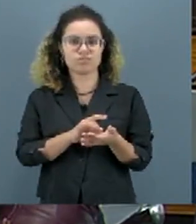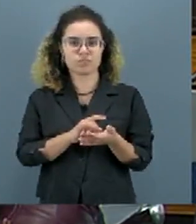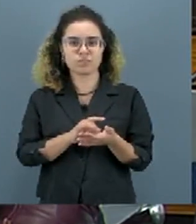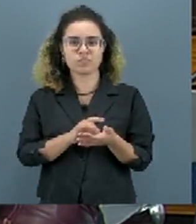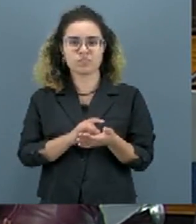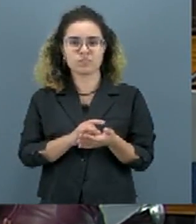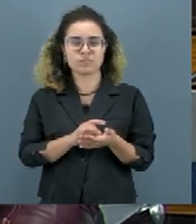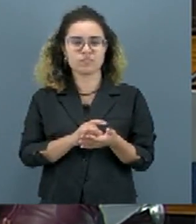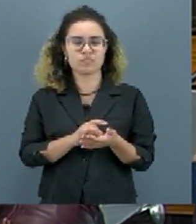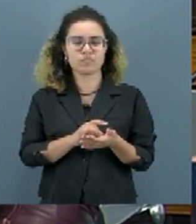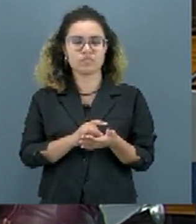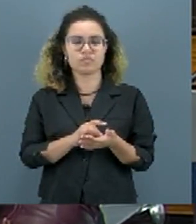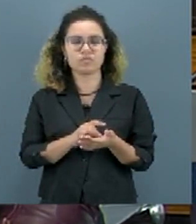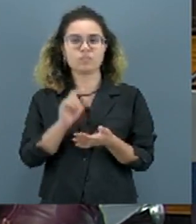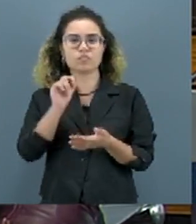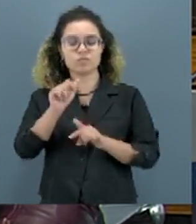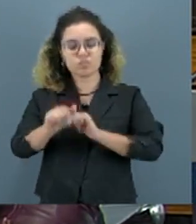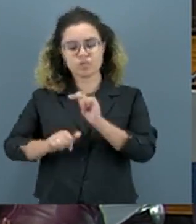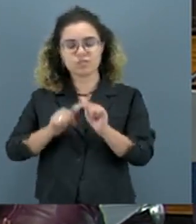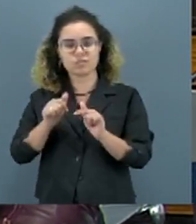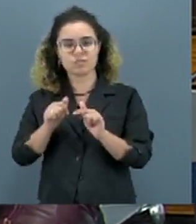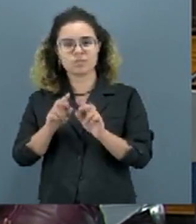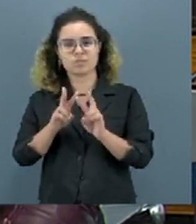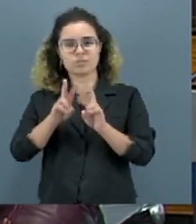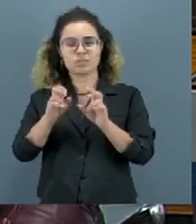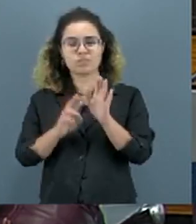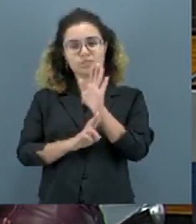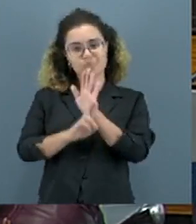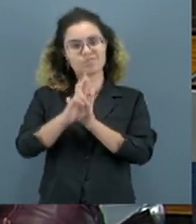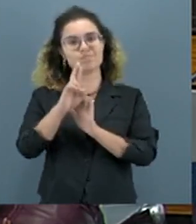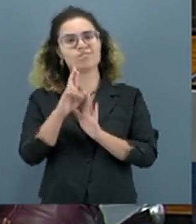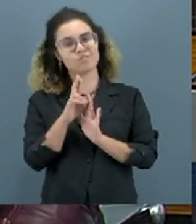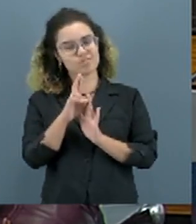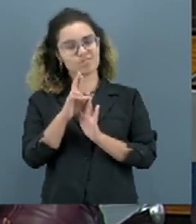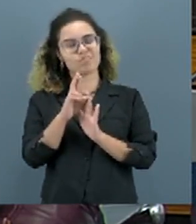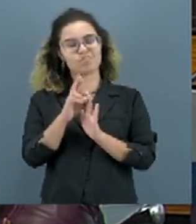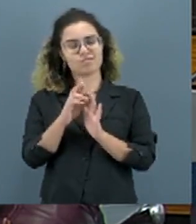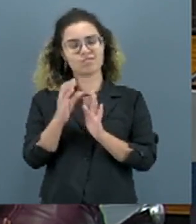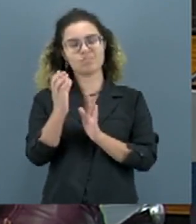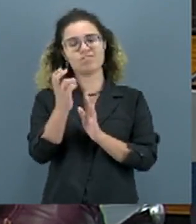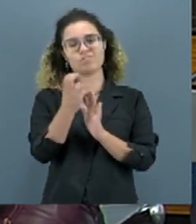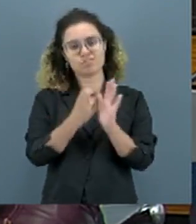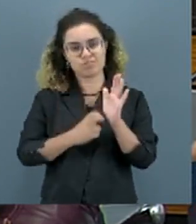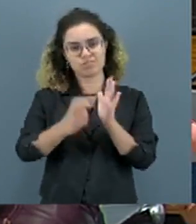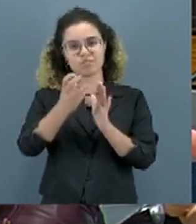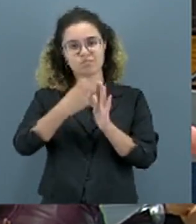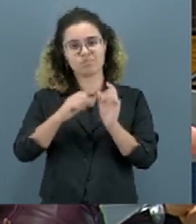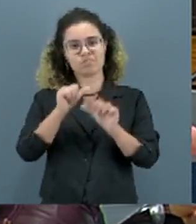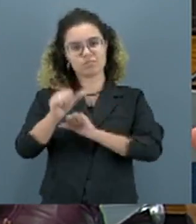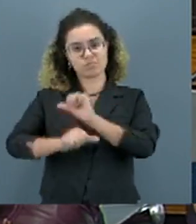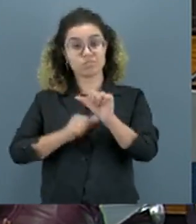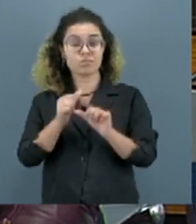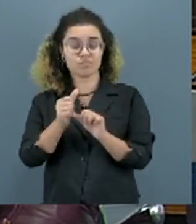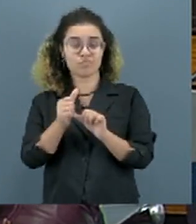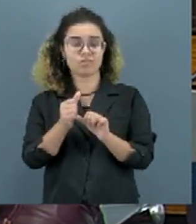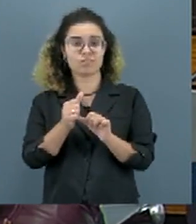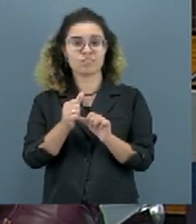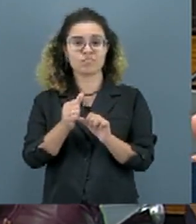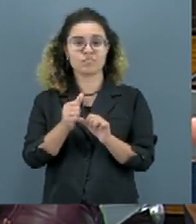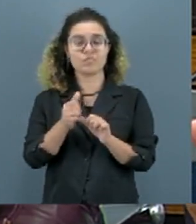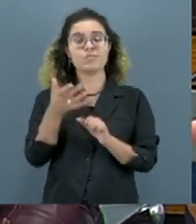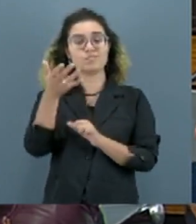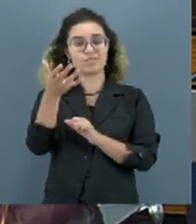como vossa excelência disse o trabalho na relatoria da reforma tributária voltando com